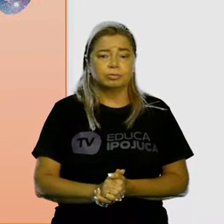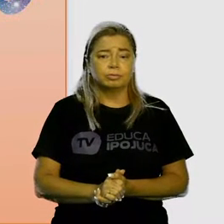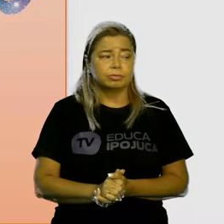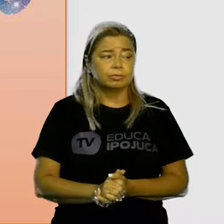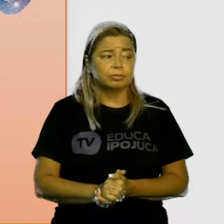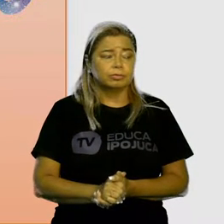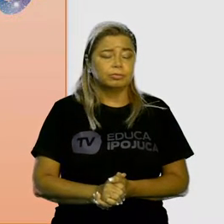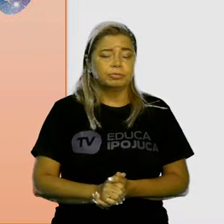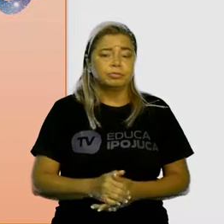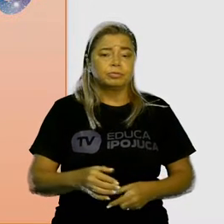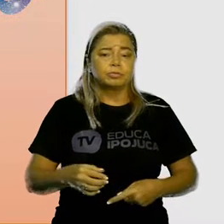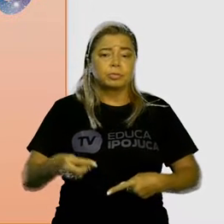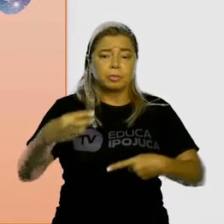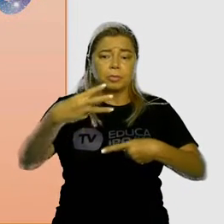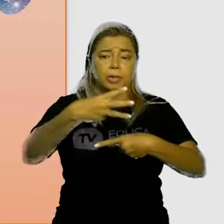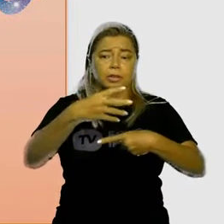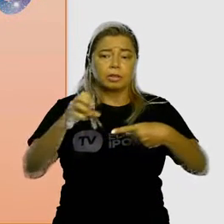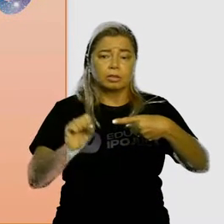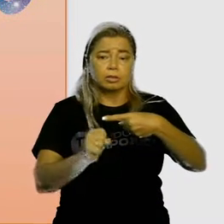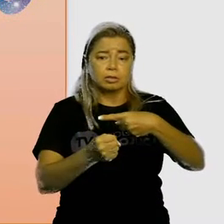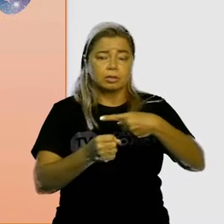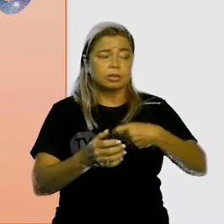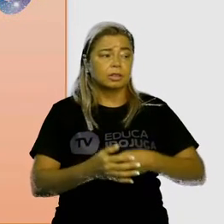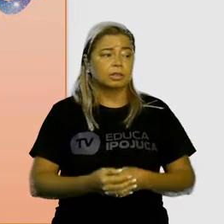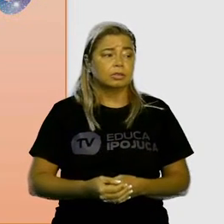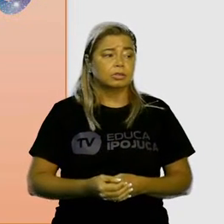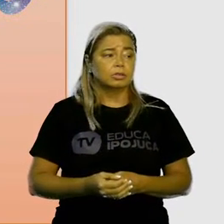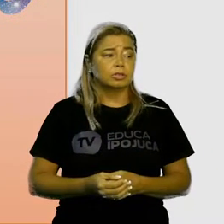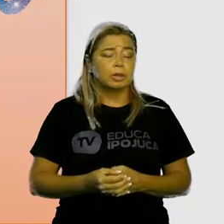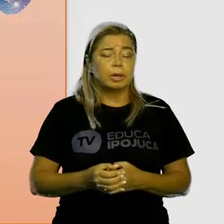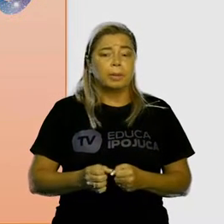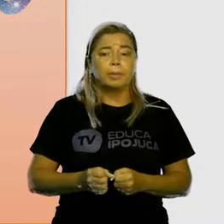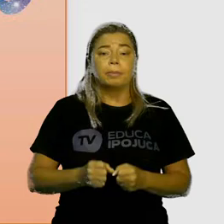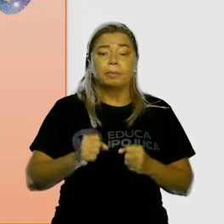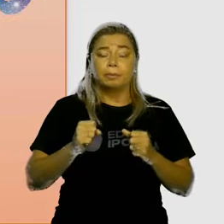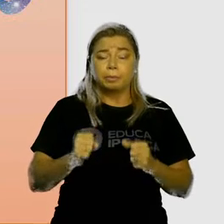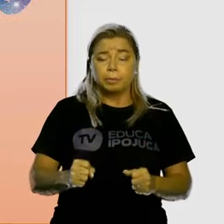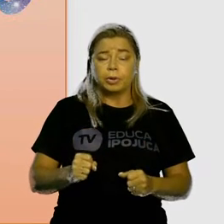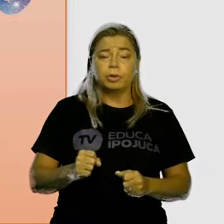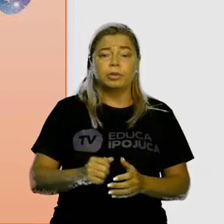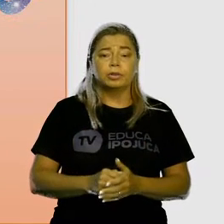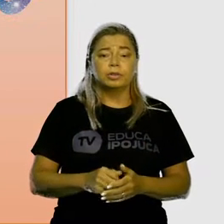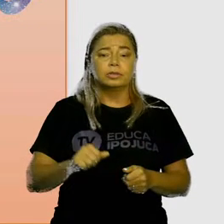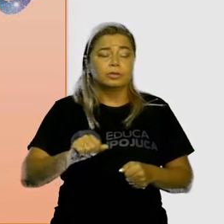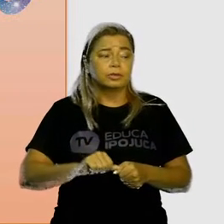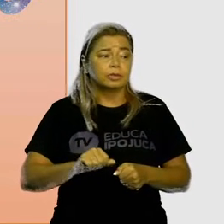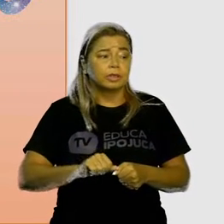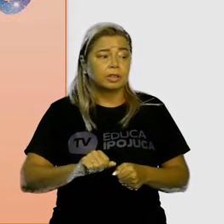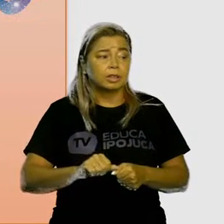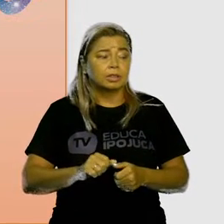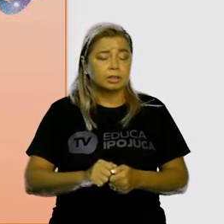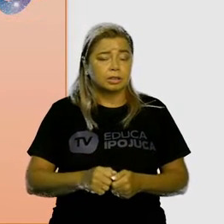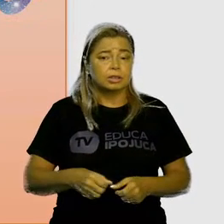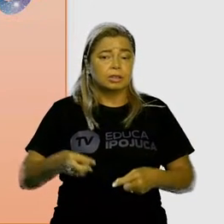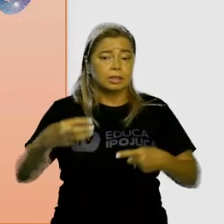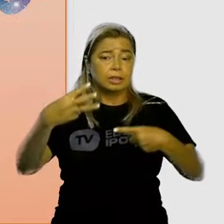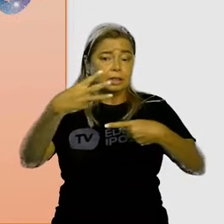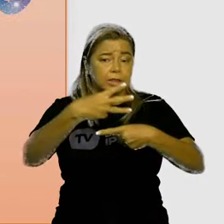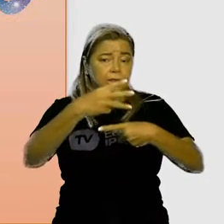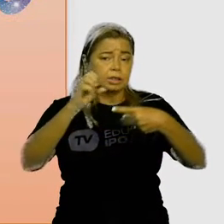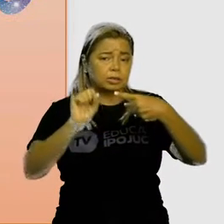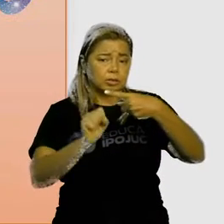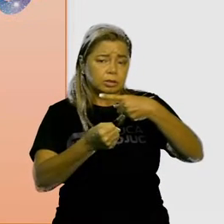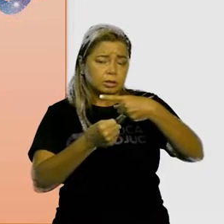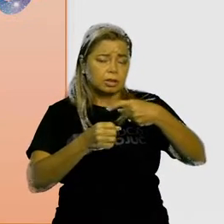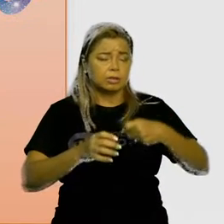3 oitavos, ele pode ser representado como, a gente pode chamar da probabilidade de 3 em 8,